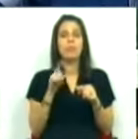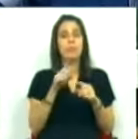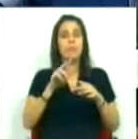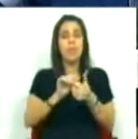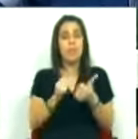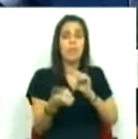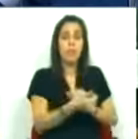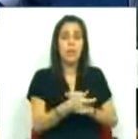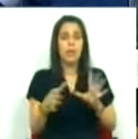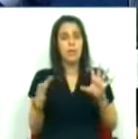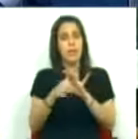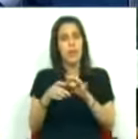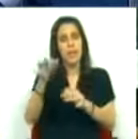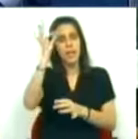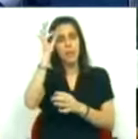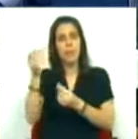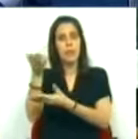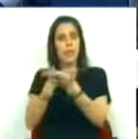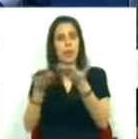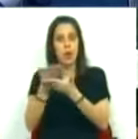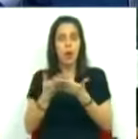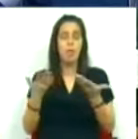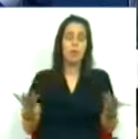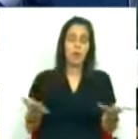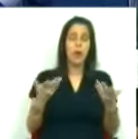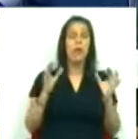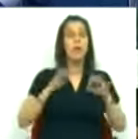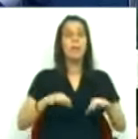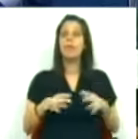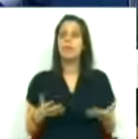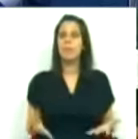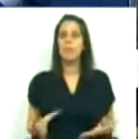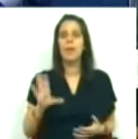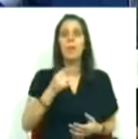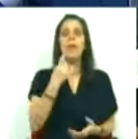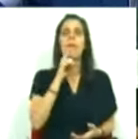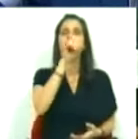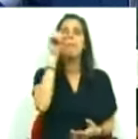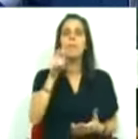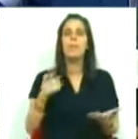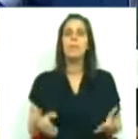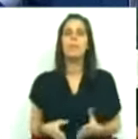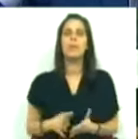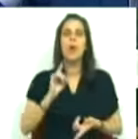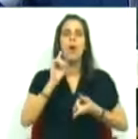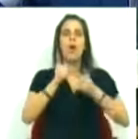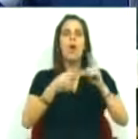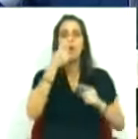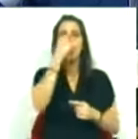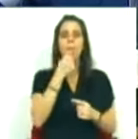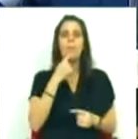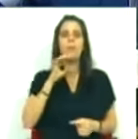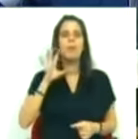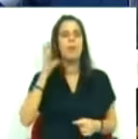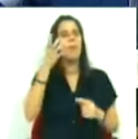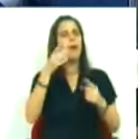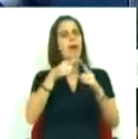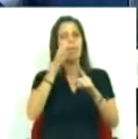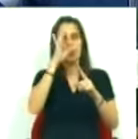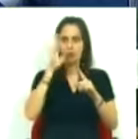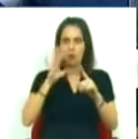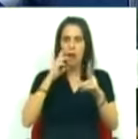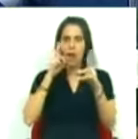desta reforma ligada à diplomacia económica? E agora, mesmo quase para terminar, mais uma pergunta sobre qual é que é o perfil do país-alvo? Já